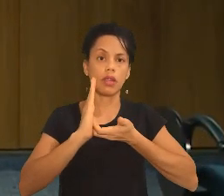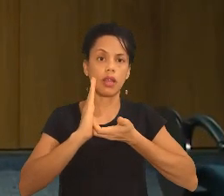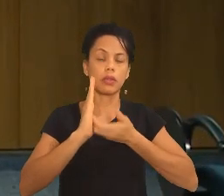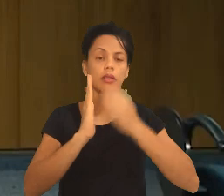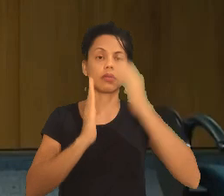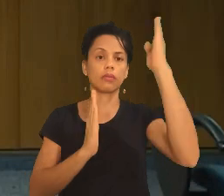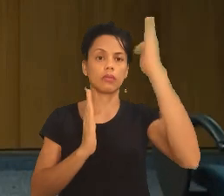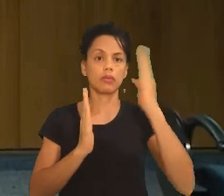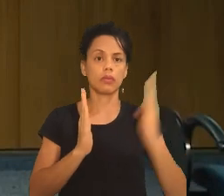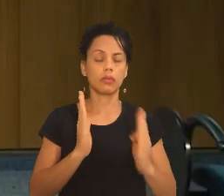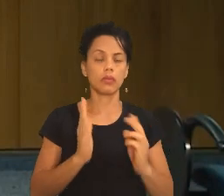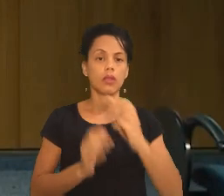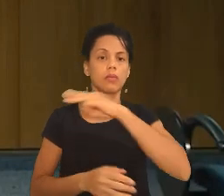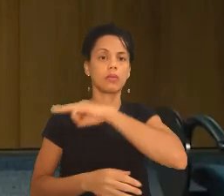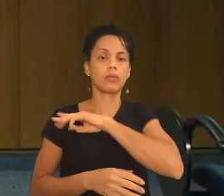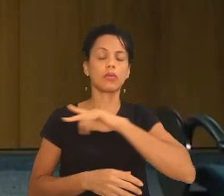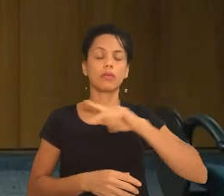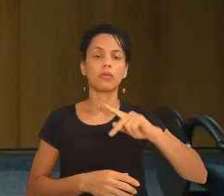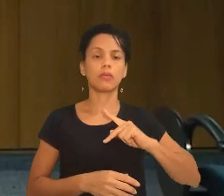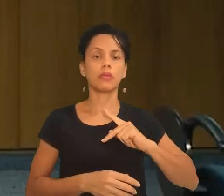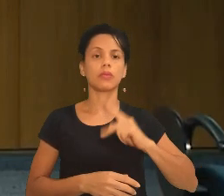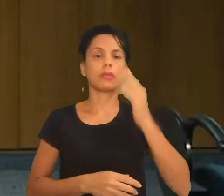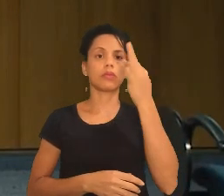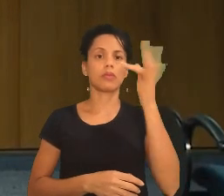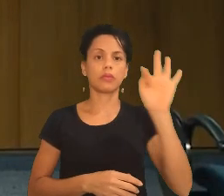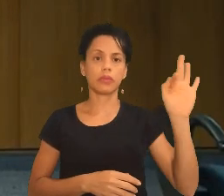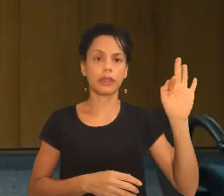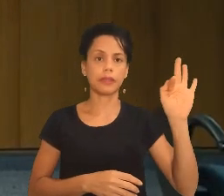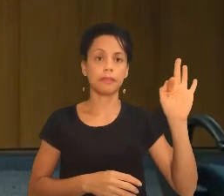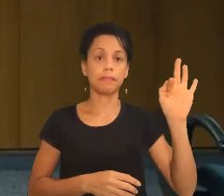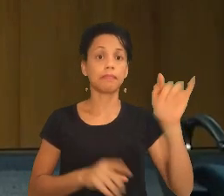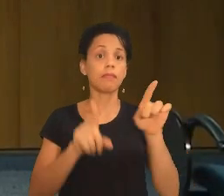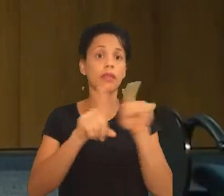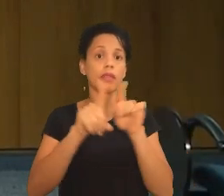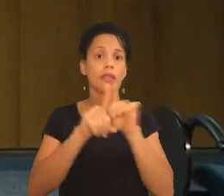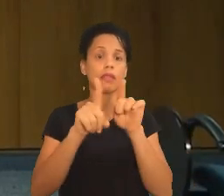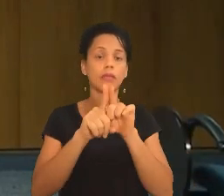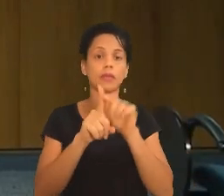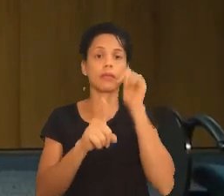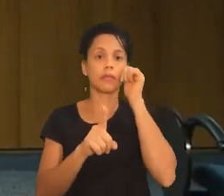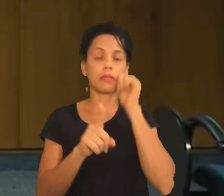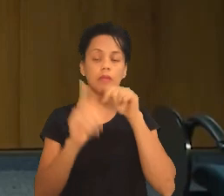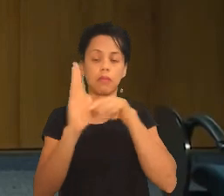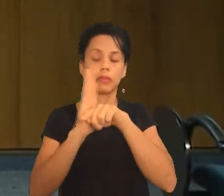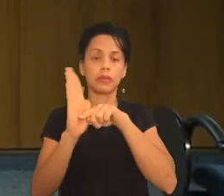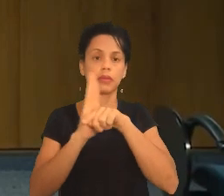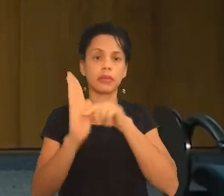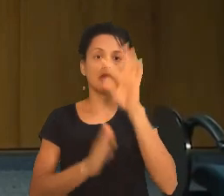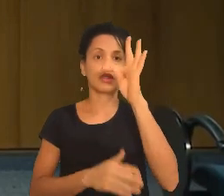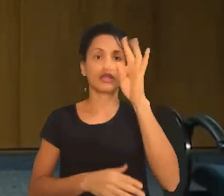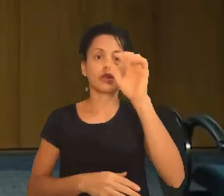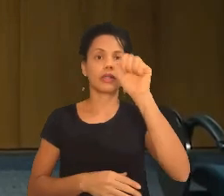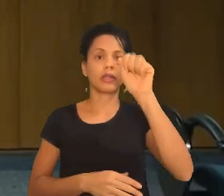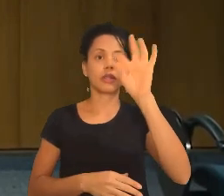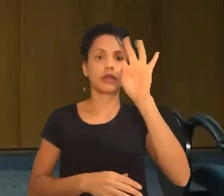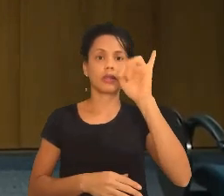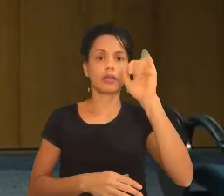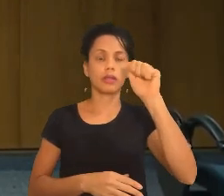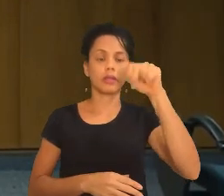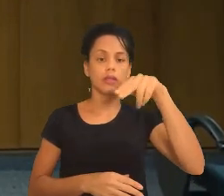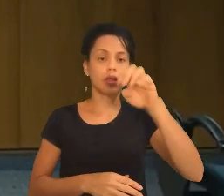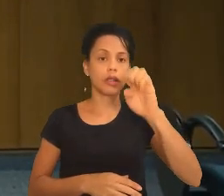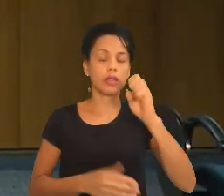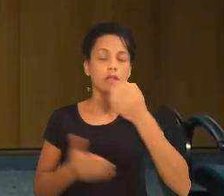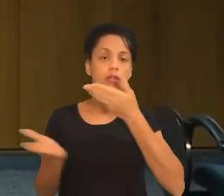Nacional do Ministério Público Federal, e a pesquisadora Tatiane Klein, que veio aqui